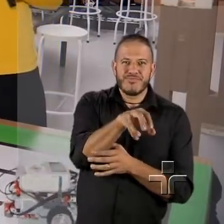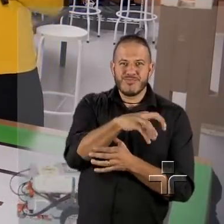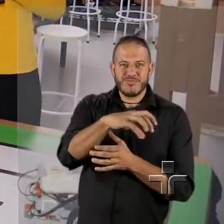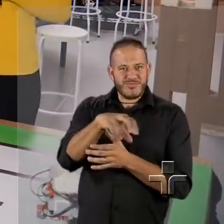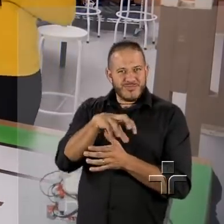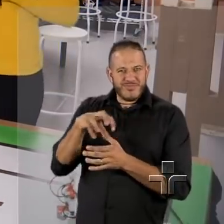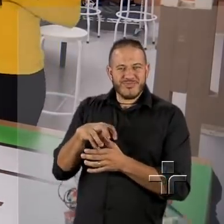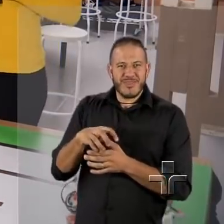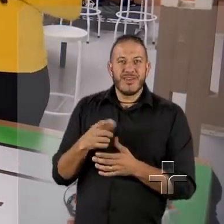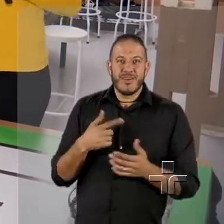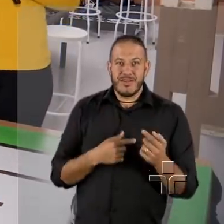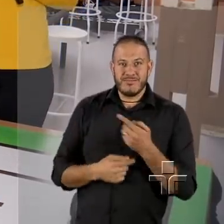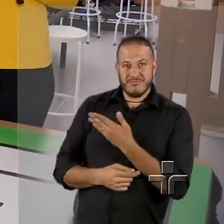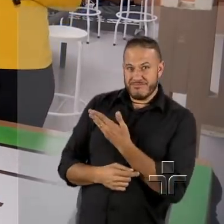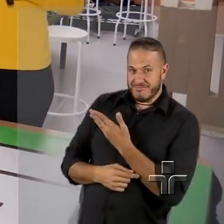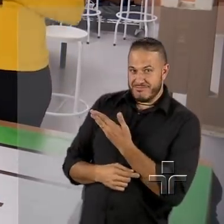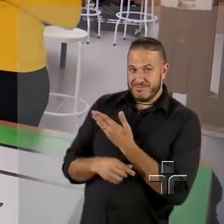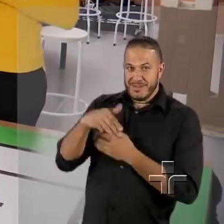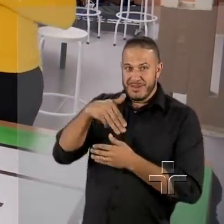público.